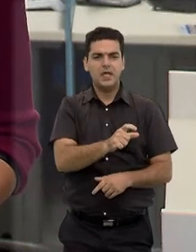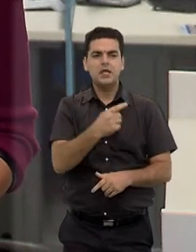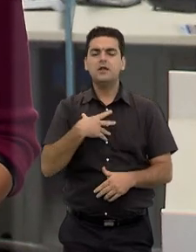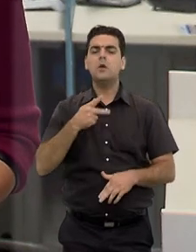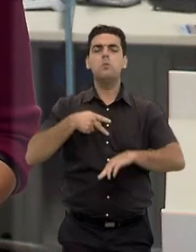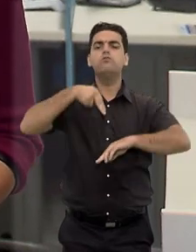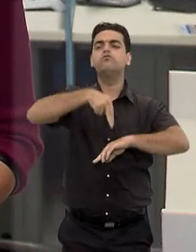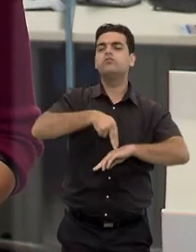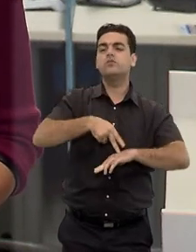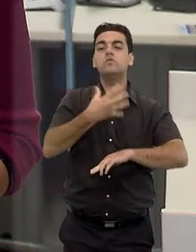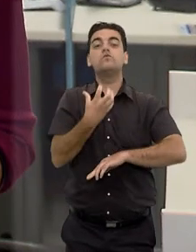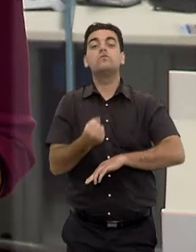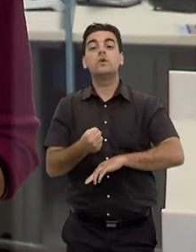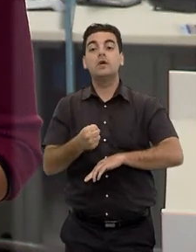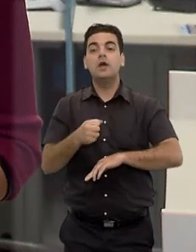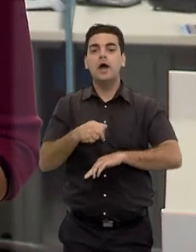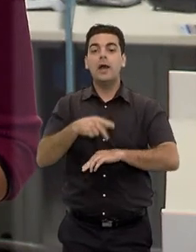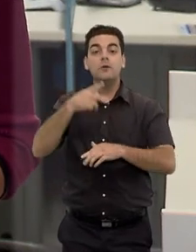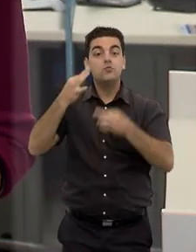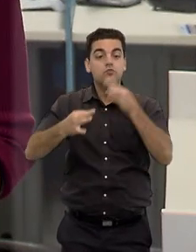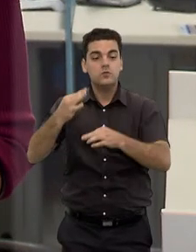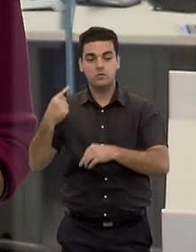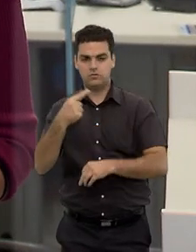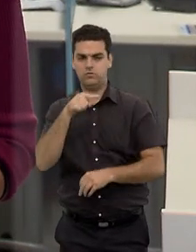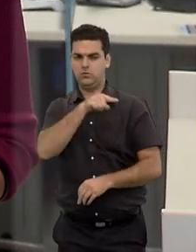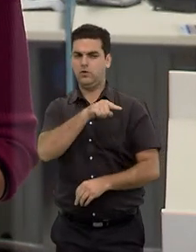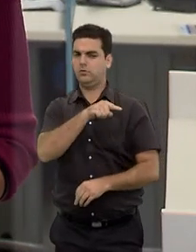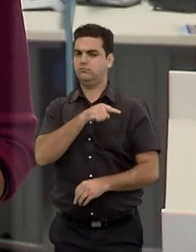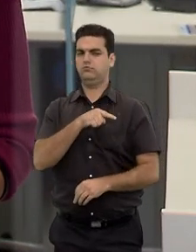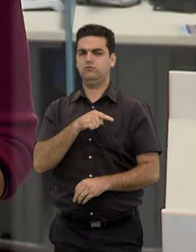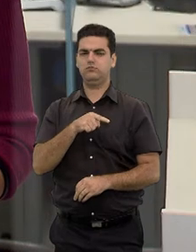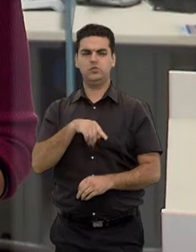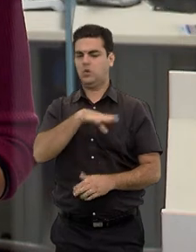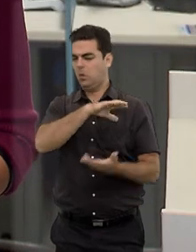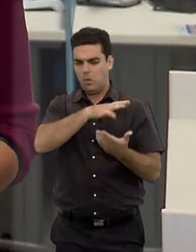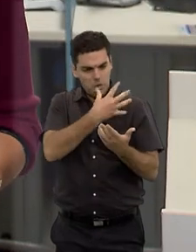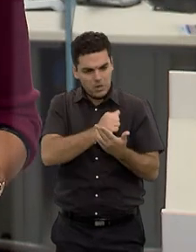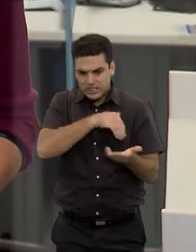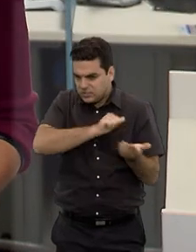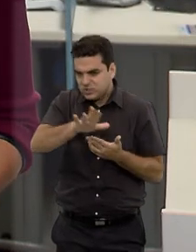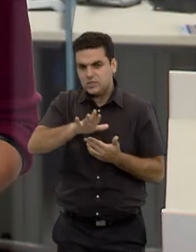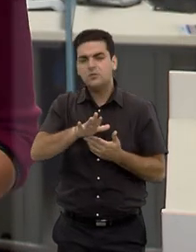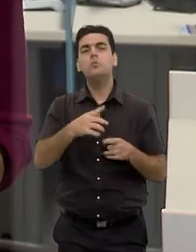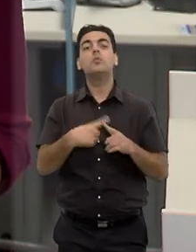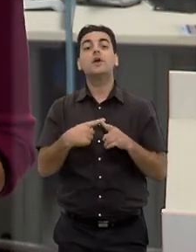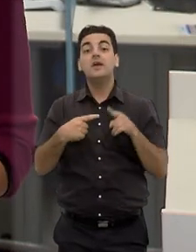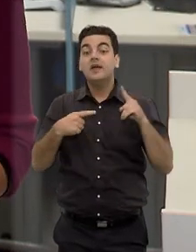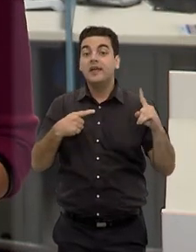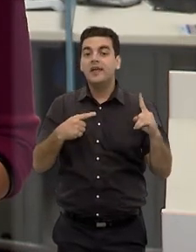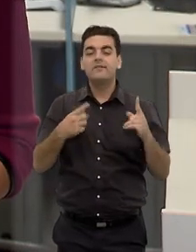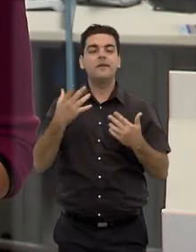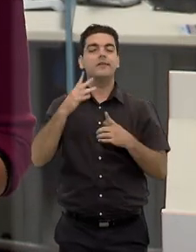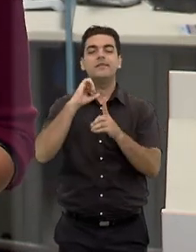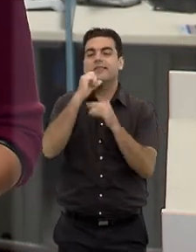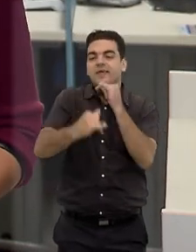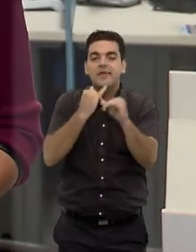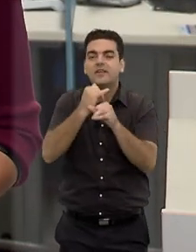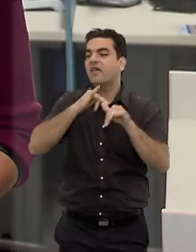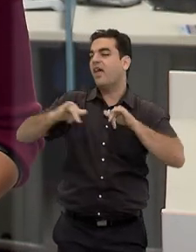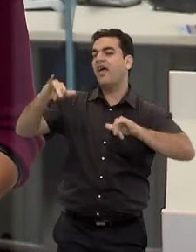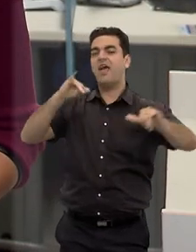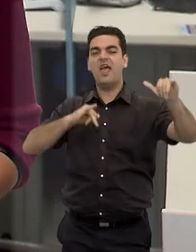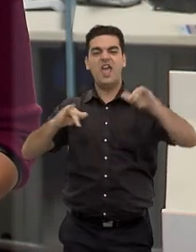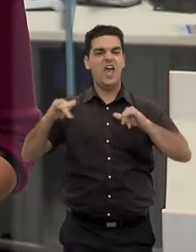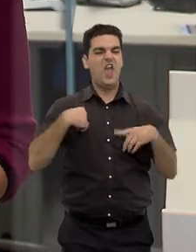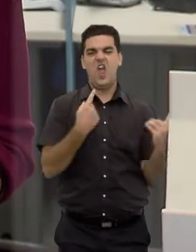Poucos dias após assumir o cargo, o juízo federal de primeira instância concedeu liminar para suspender o ato, porque Sérgio teria feito postagem nas